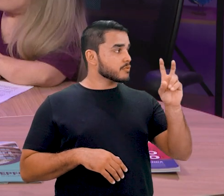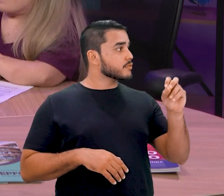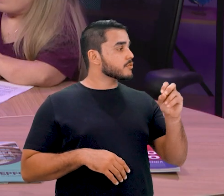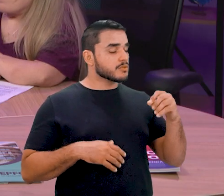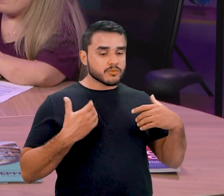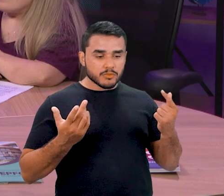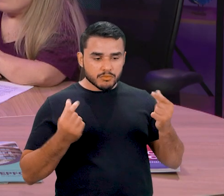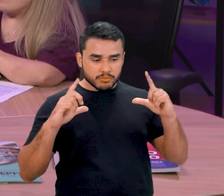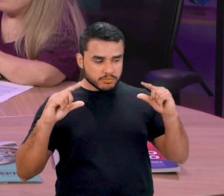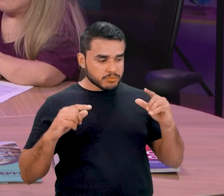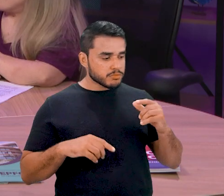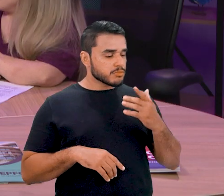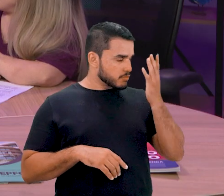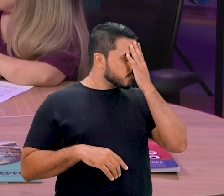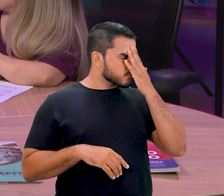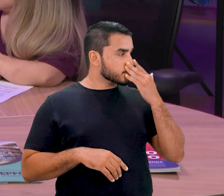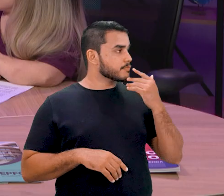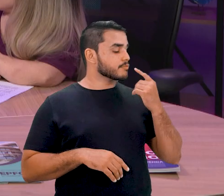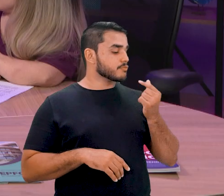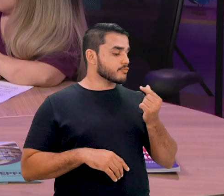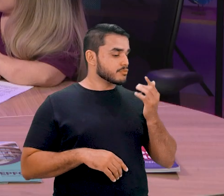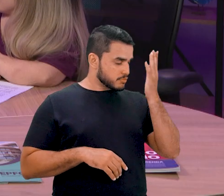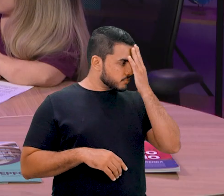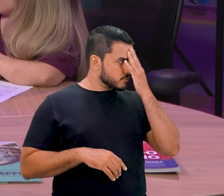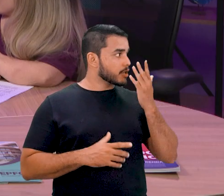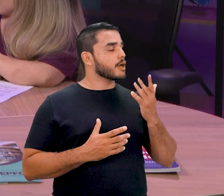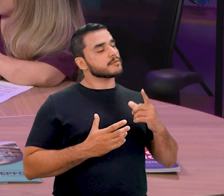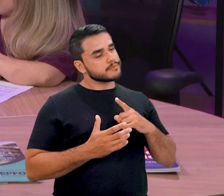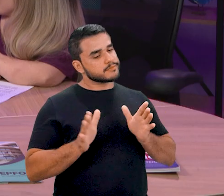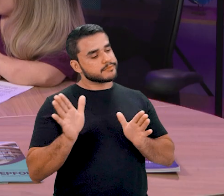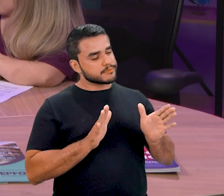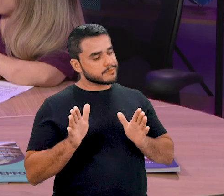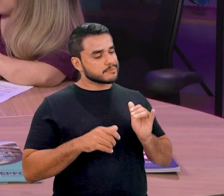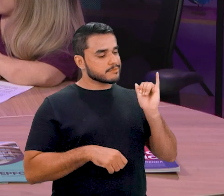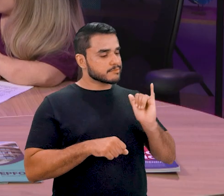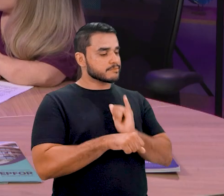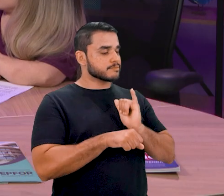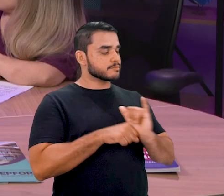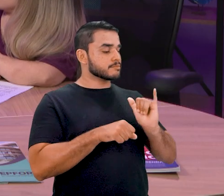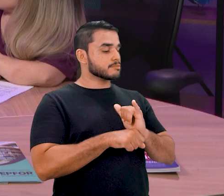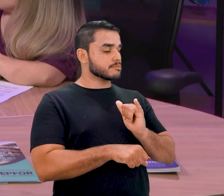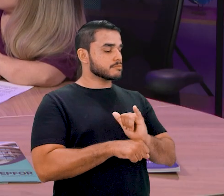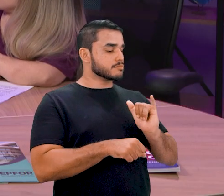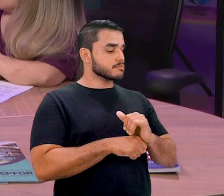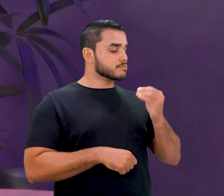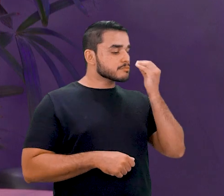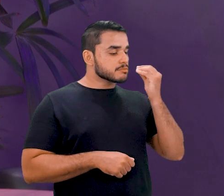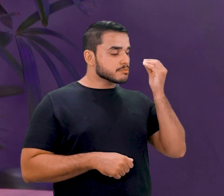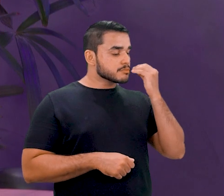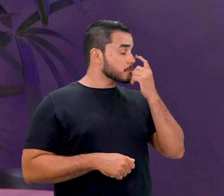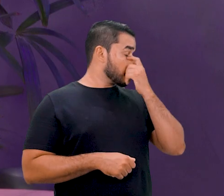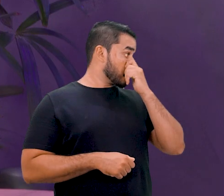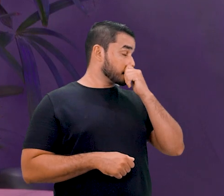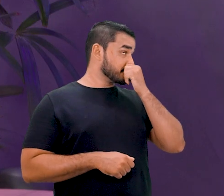a oferta? Ele vai dizer o valor. Então, assim, a gente vai se apropriando da tecnologia da forma que a gente consegue, né?